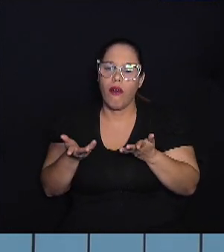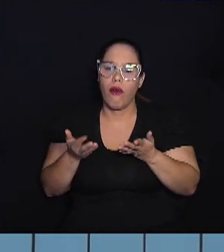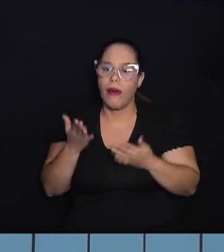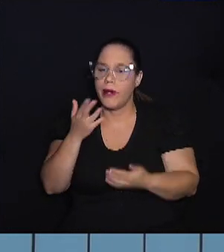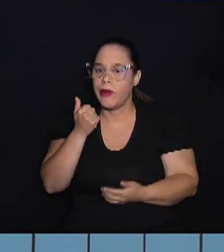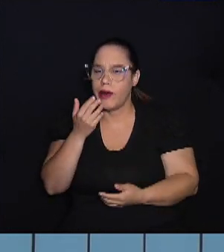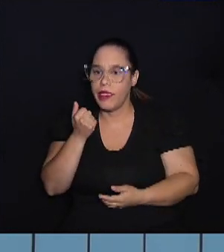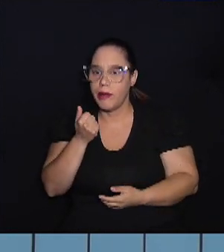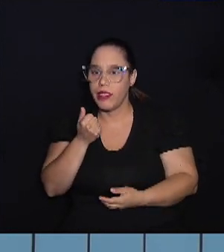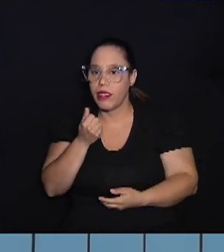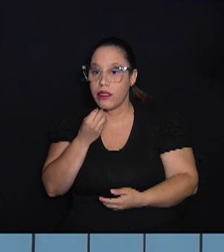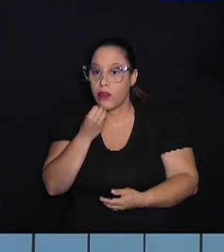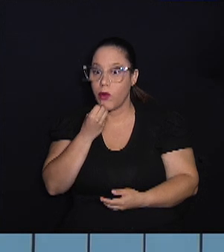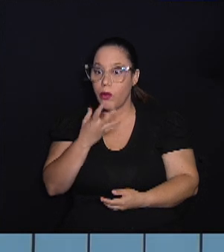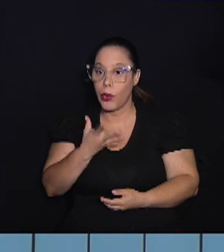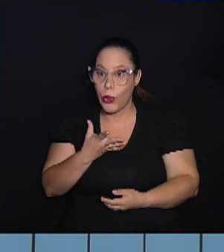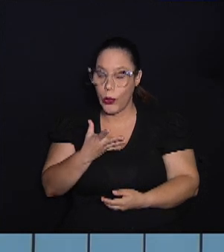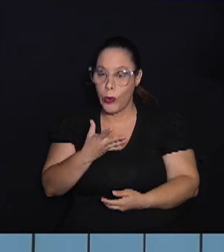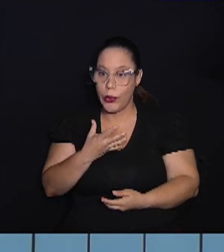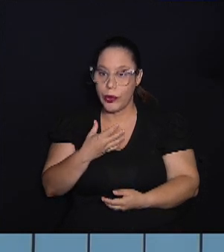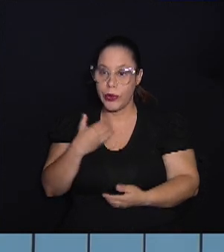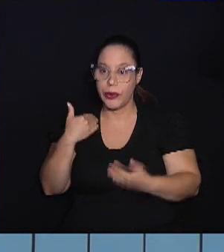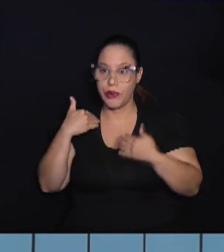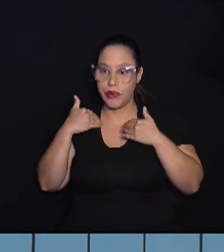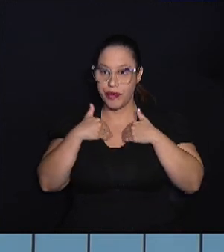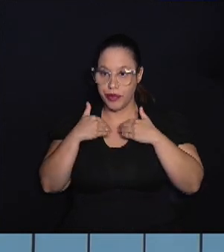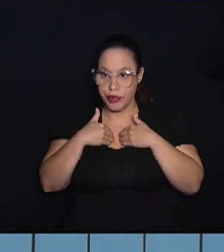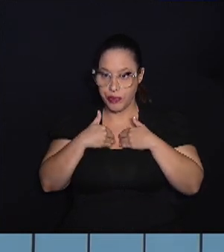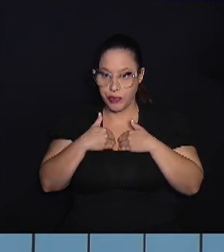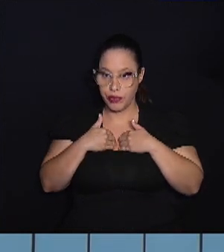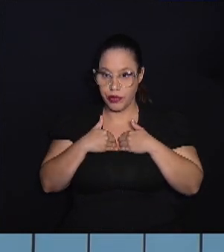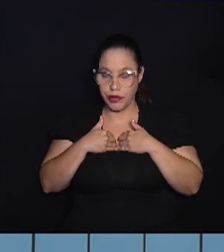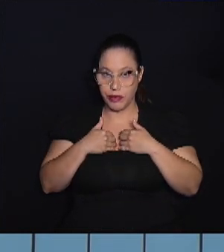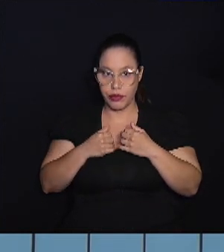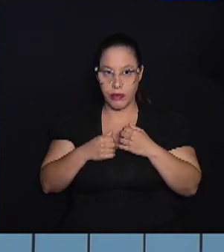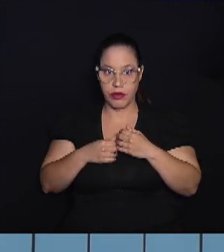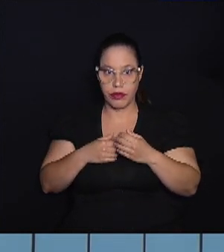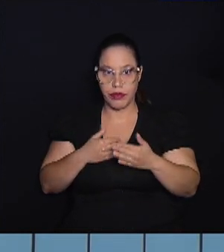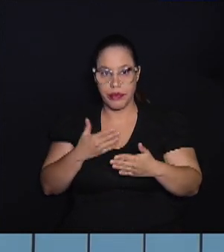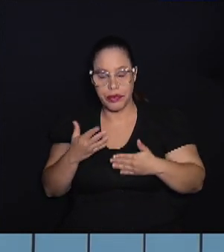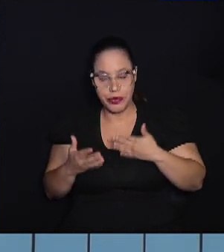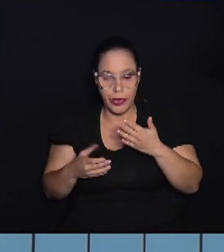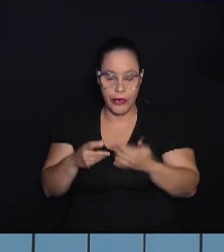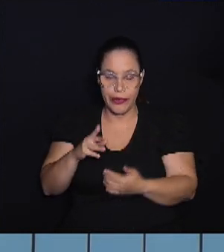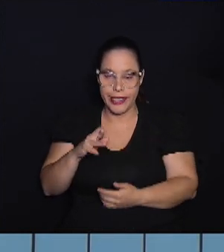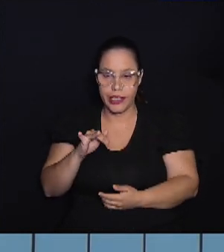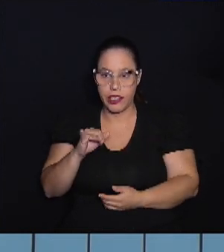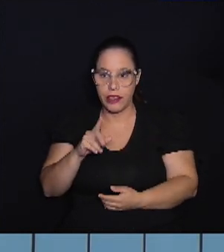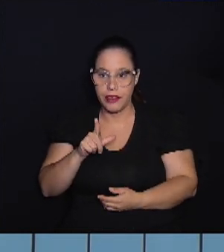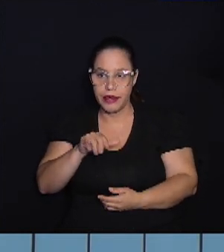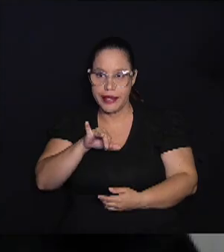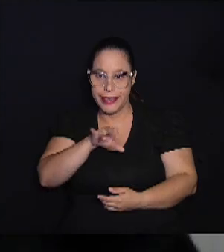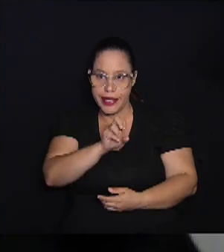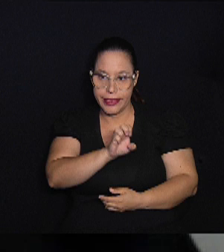alimentação saudável no nosso organismo. Como que ela contribui aí com essa fertilidade, né?